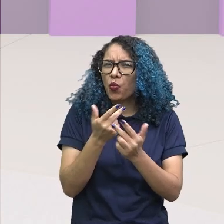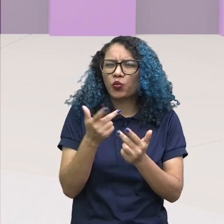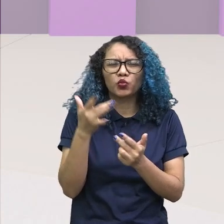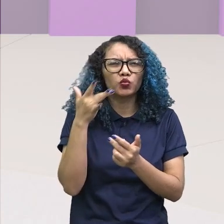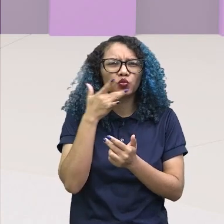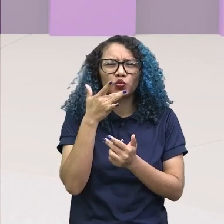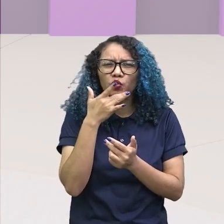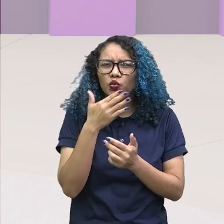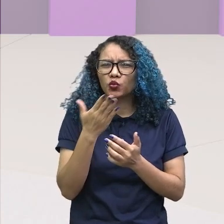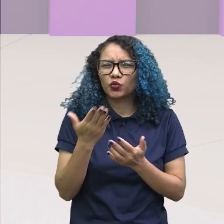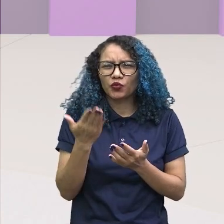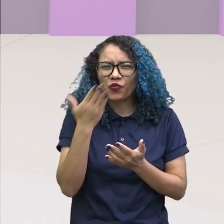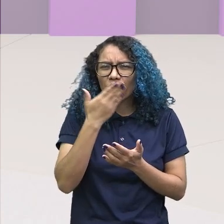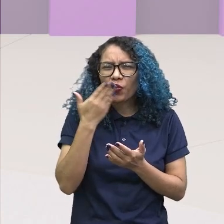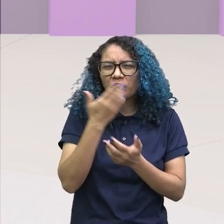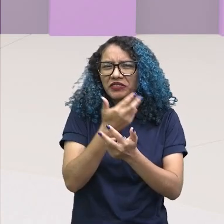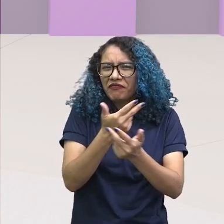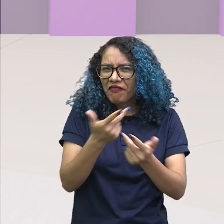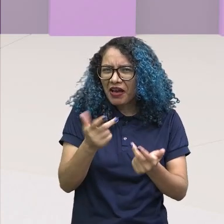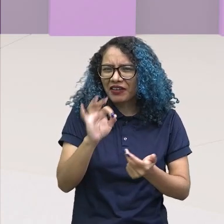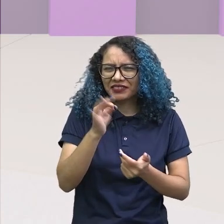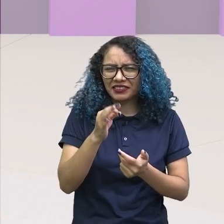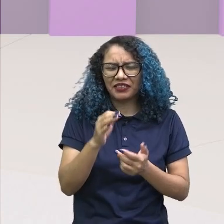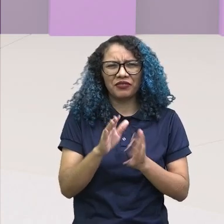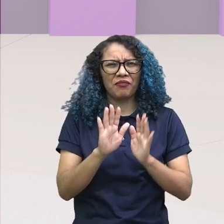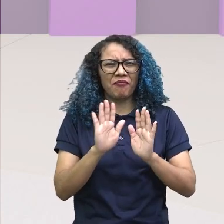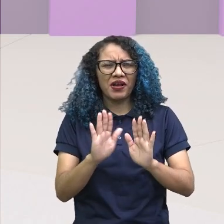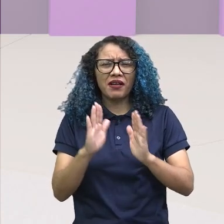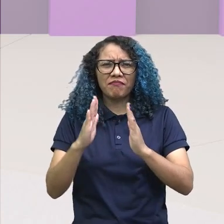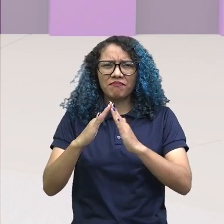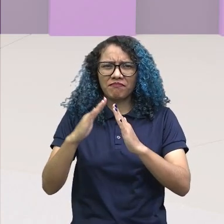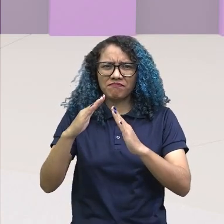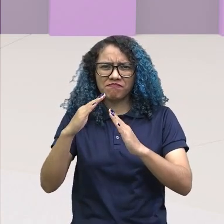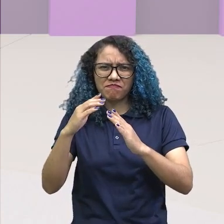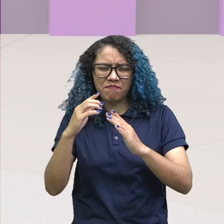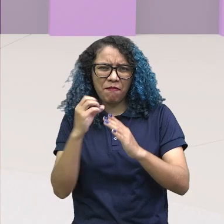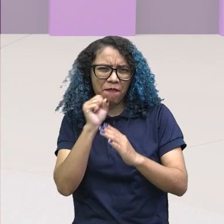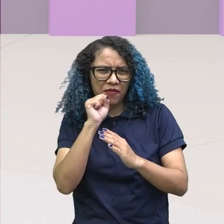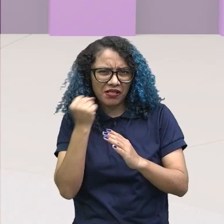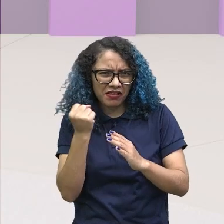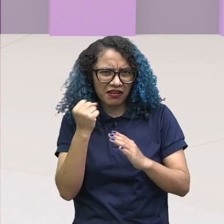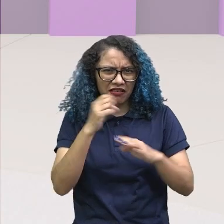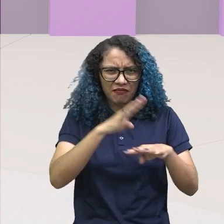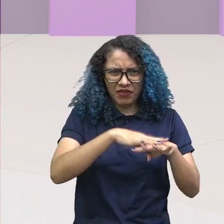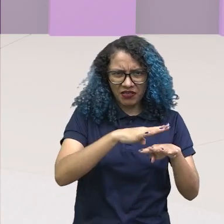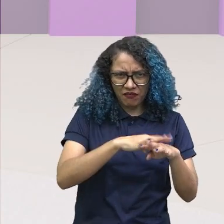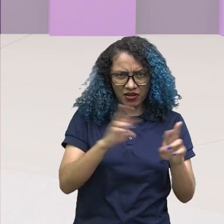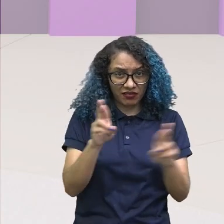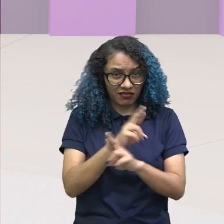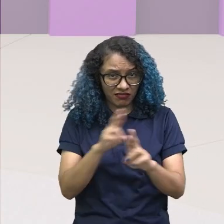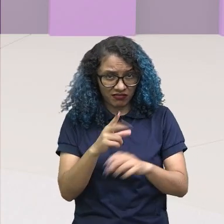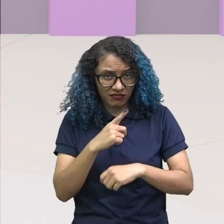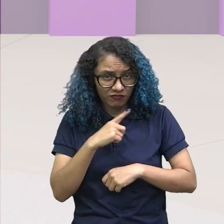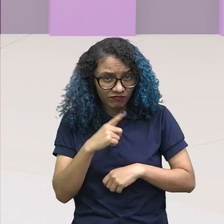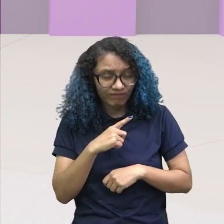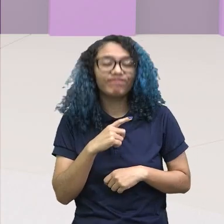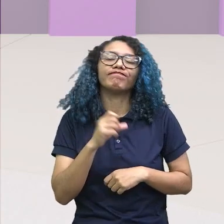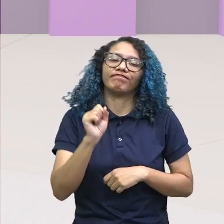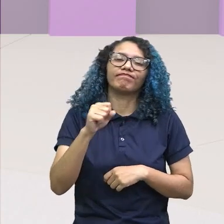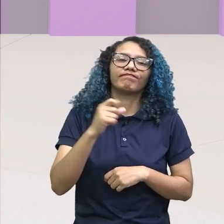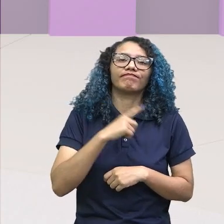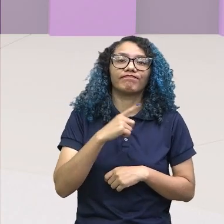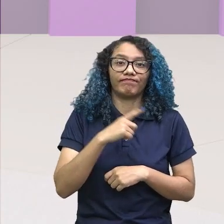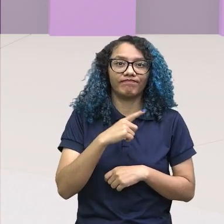talvez você possa estar se perguntando aí, padaria, doce, matemática, tem alguma coisa a ver? Tem muita coisa a ver. A nossa aula de